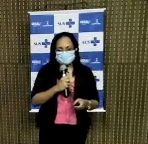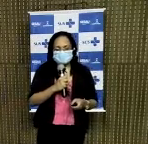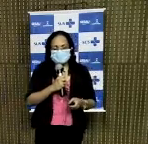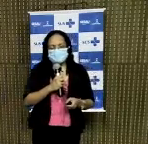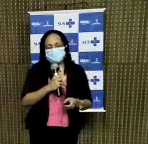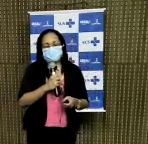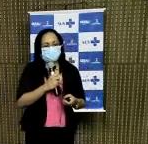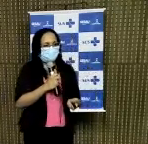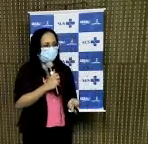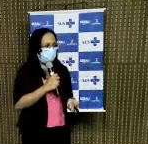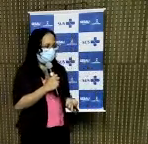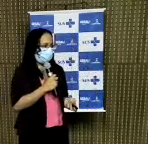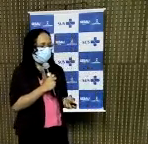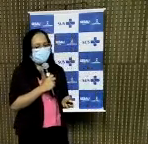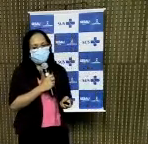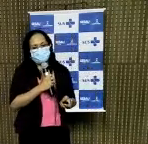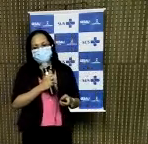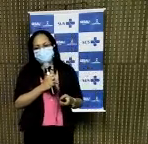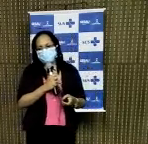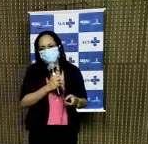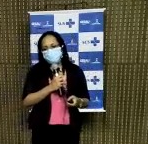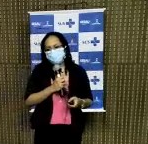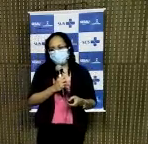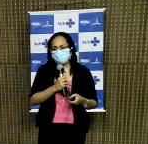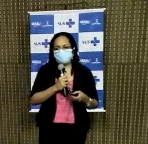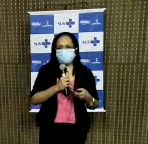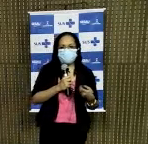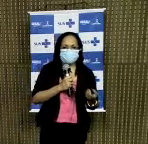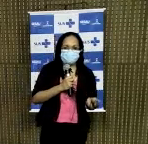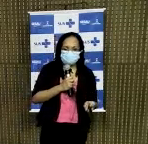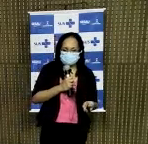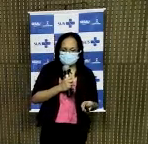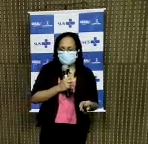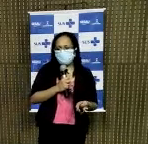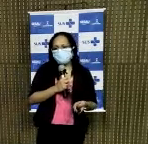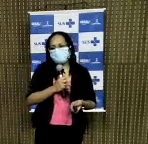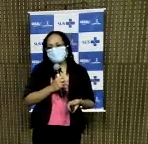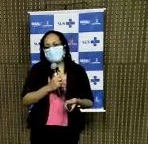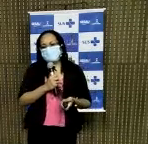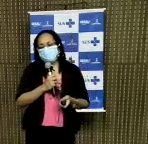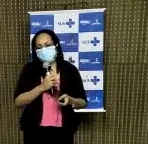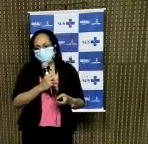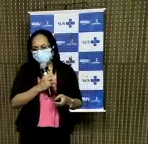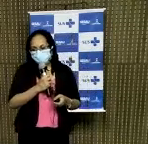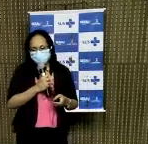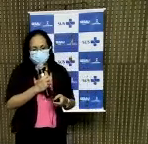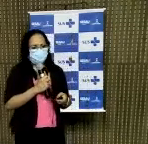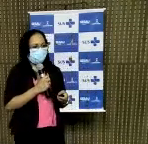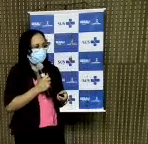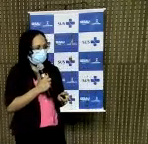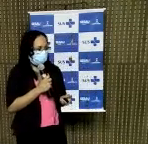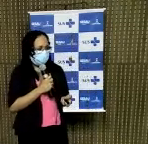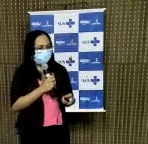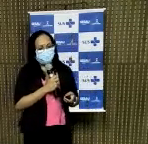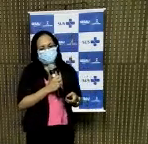tratamento, a doença transmissível, no caso da sífilis, em 2020 nós tivemos 6 casos, em 2021,